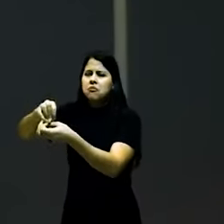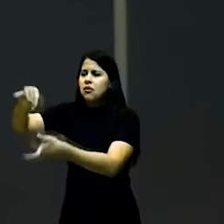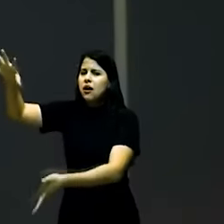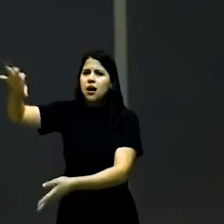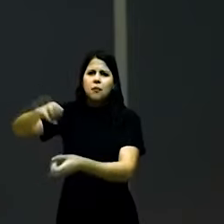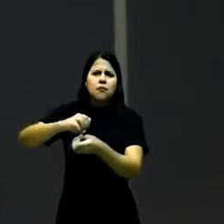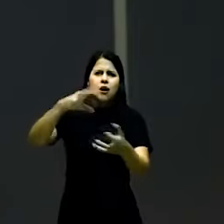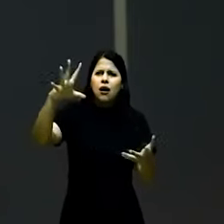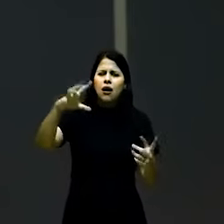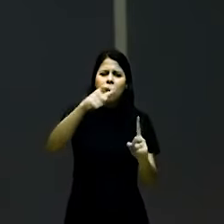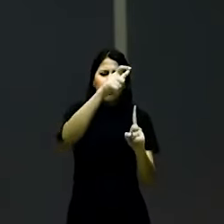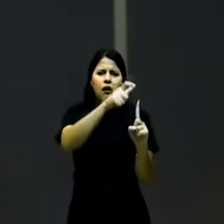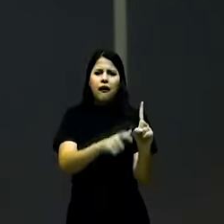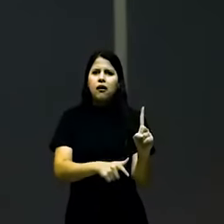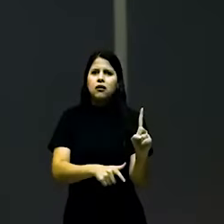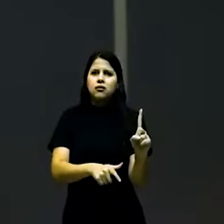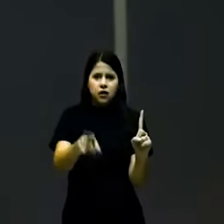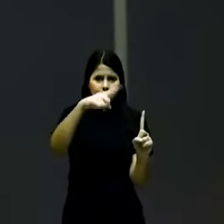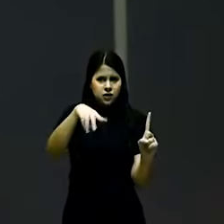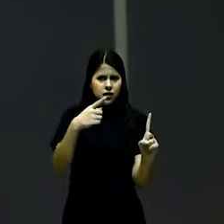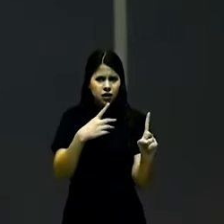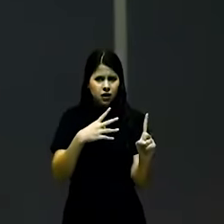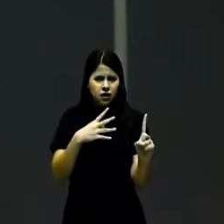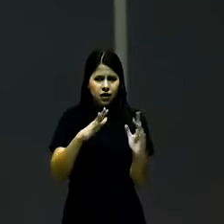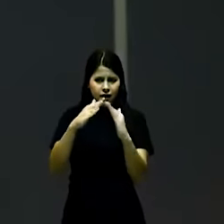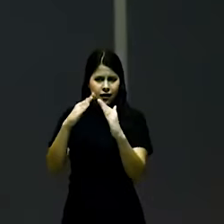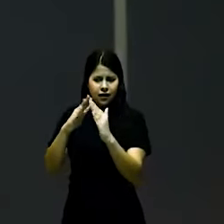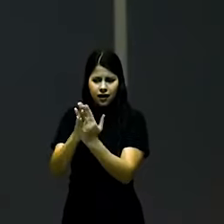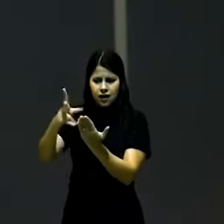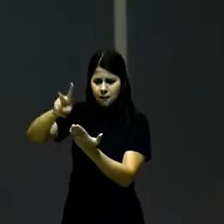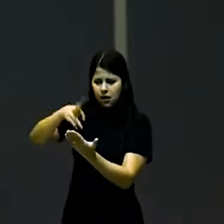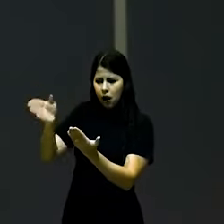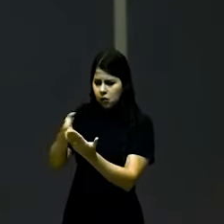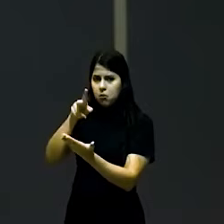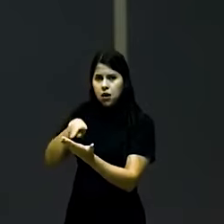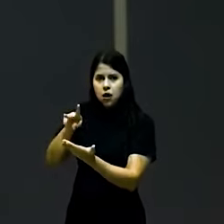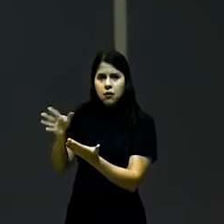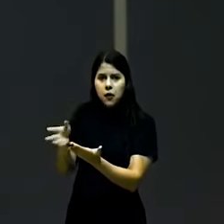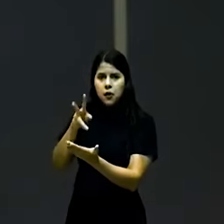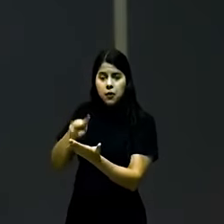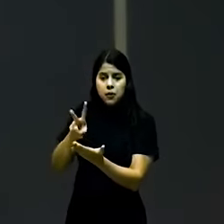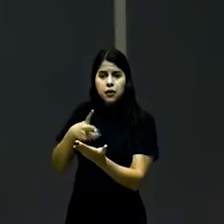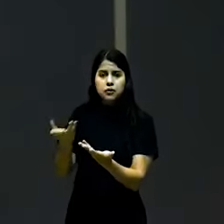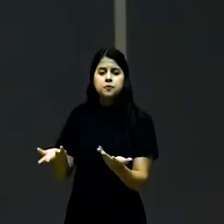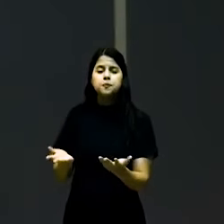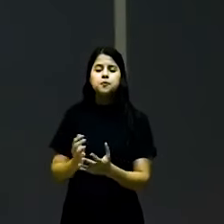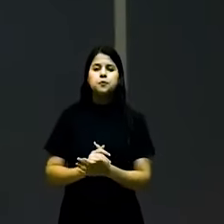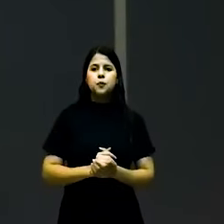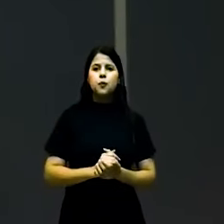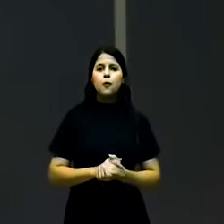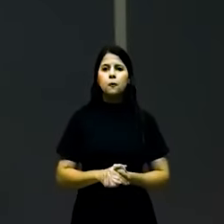A história de Elias, e é bom você ler na tua casa, porque senão a gente vai só ler, ler, e eu quero tentar aplicar isso na sua